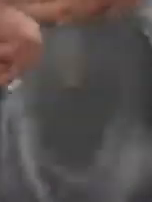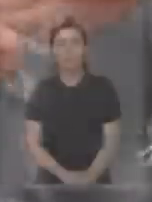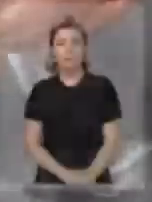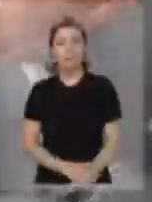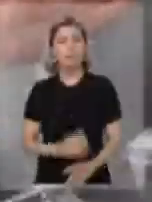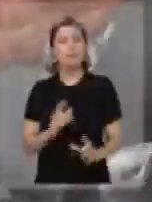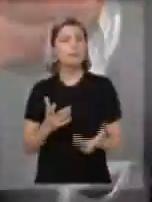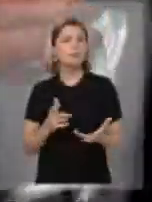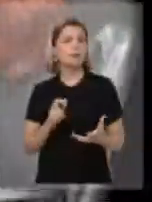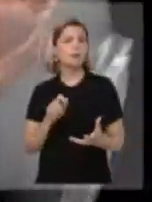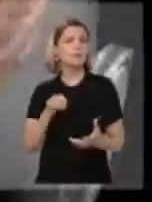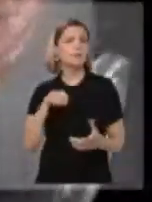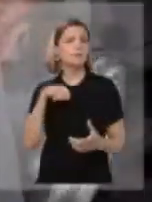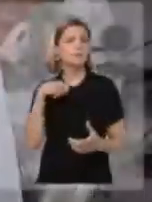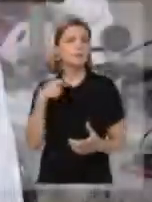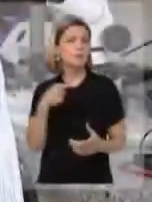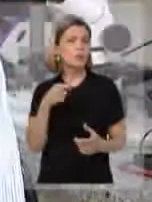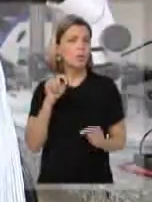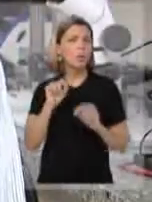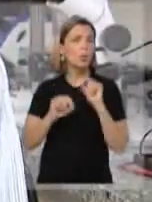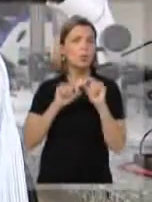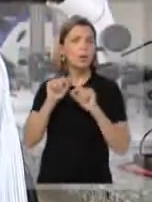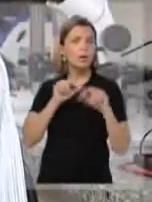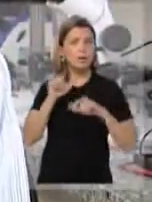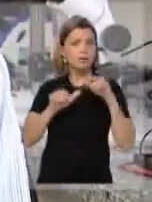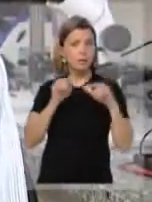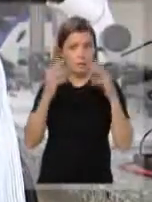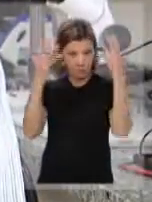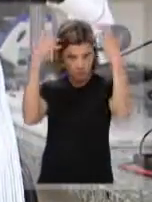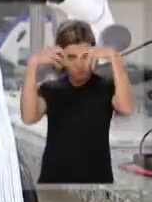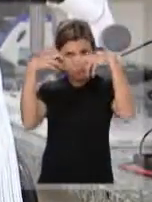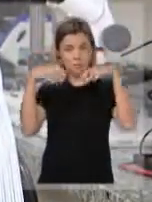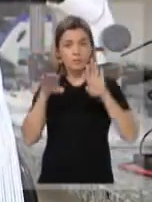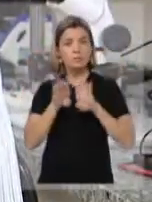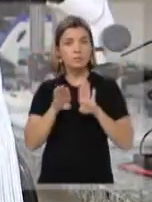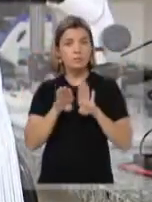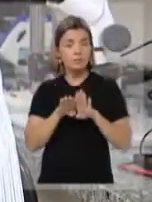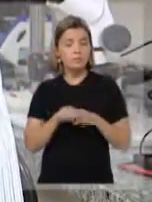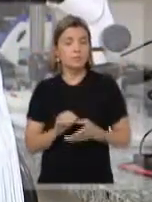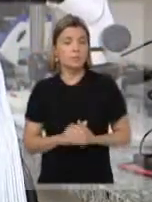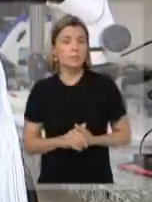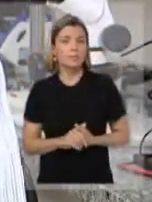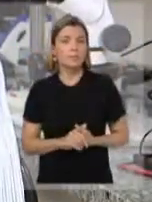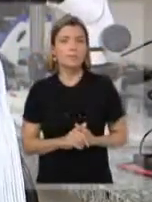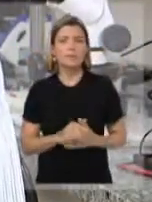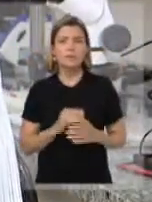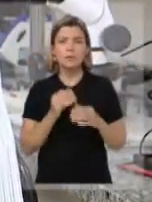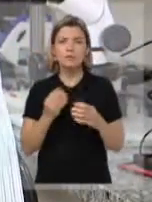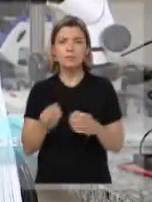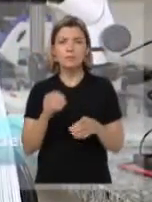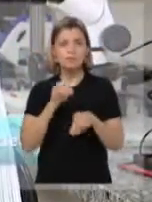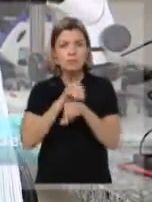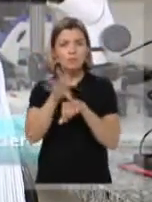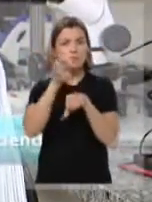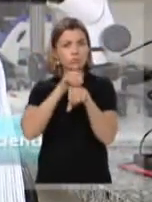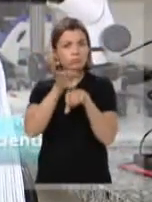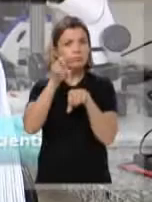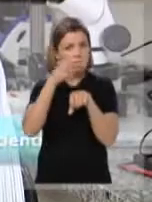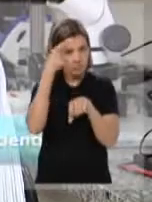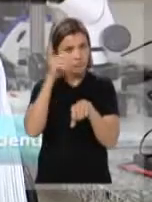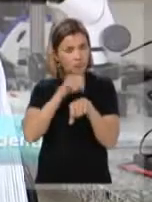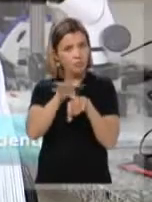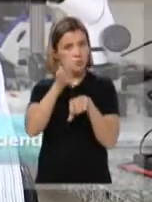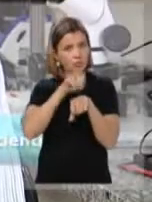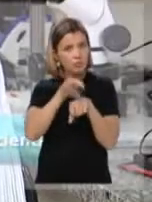A principal função do cérebro, assim como do sistema nervoso central, é processar informações